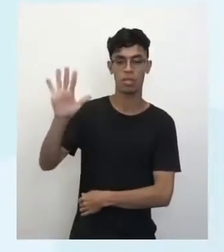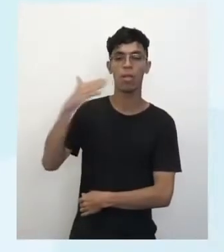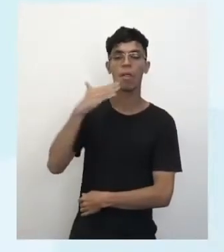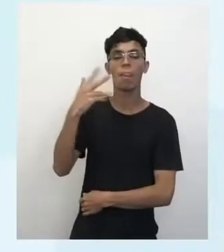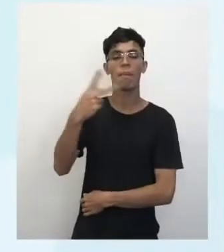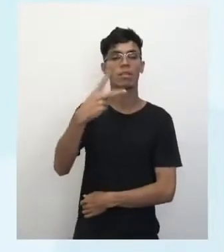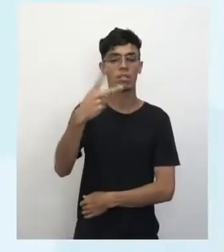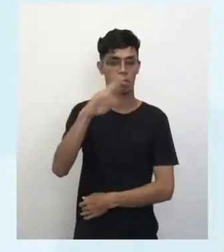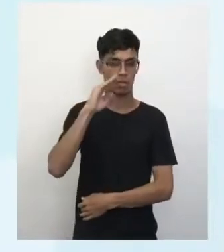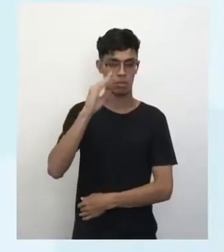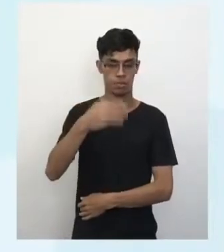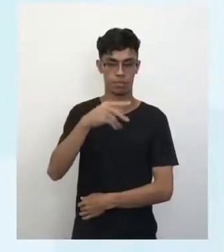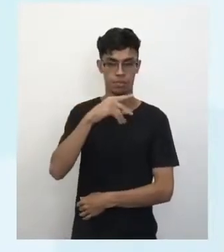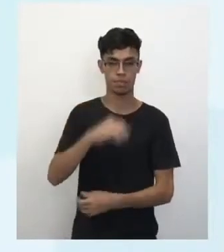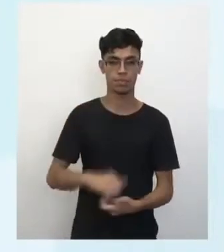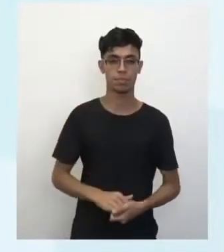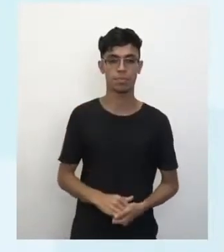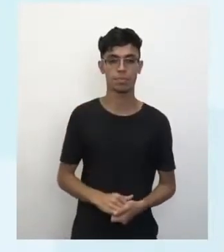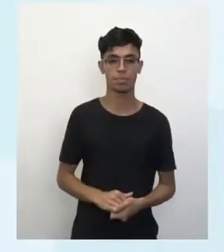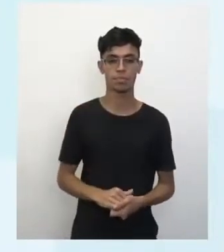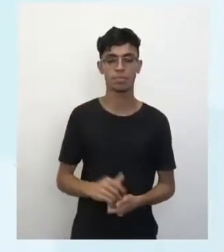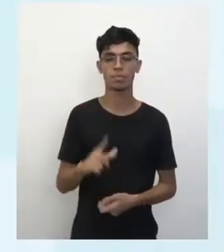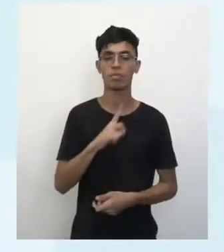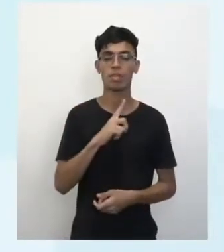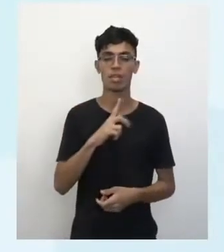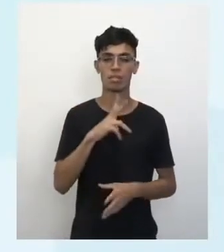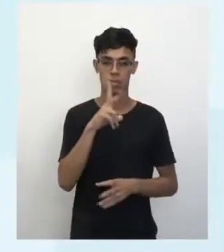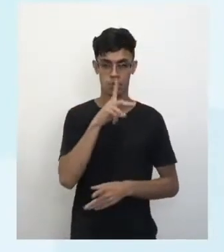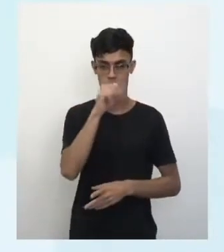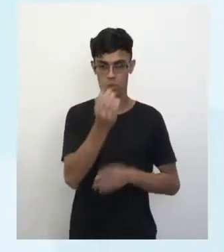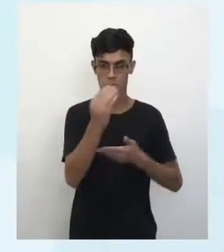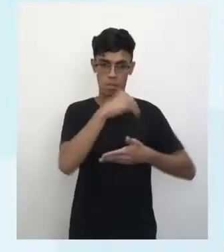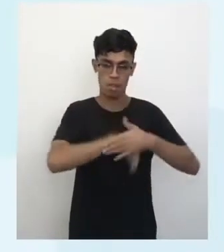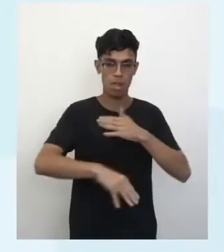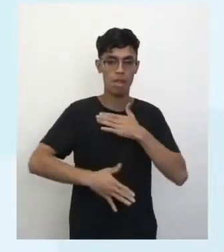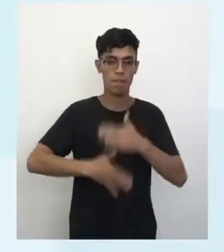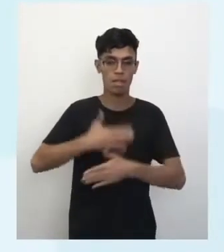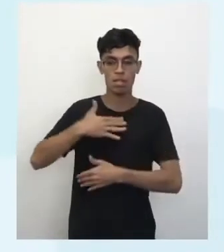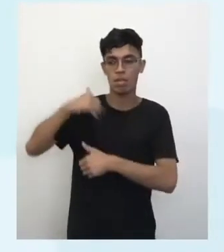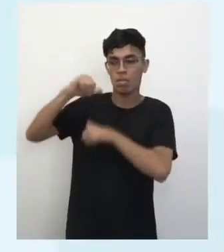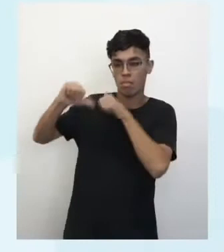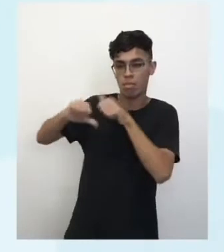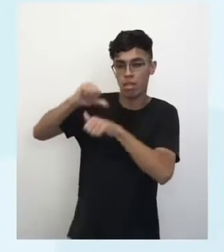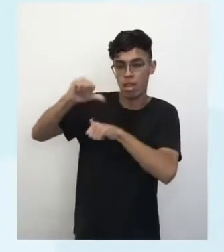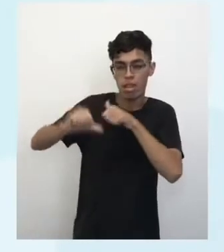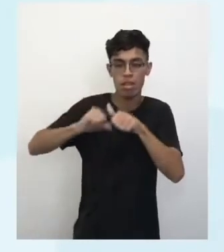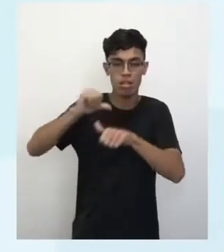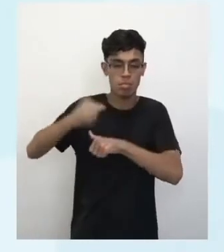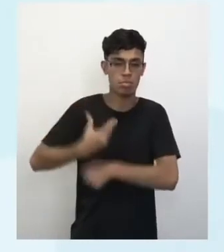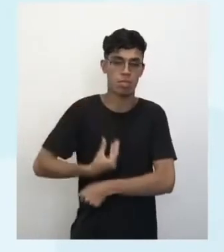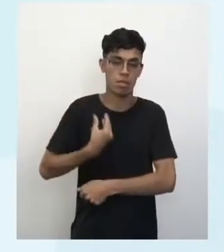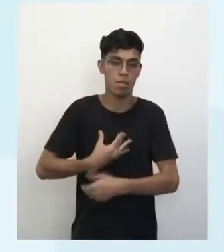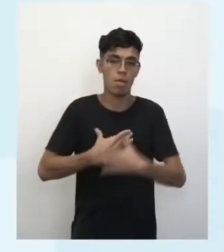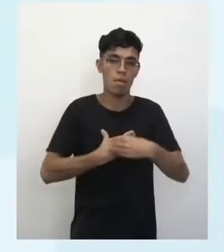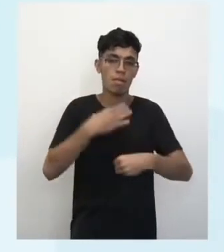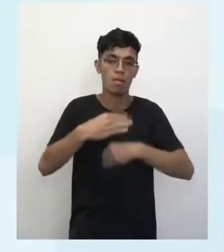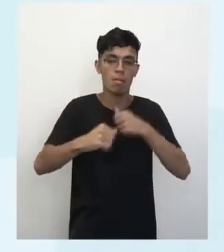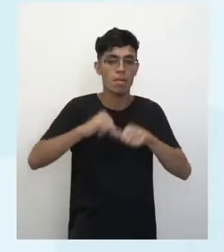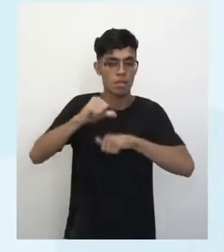principais ideias aí. Há uma força interna e cumulativa que vai alterando os seres vivos de geração em